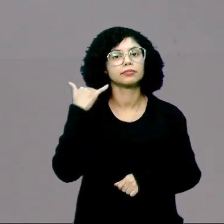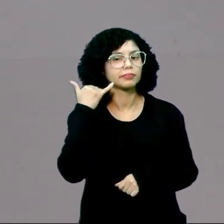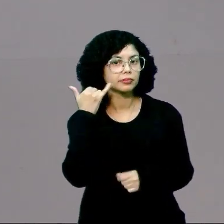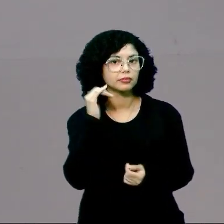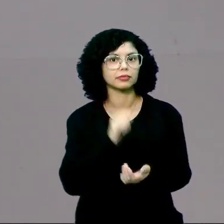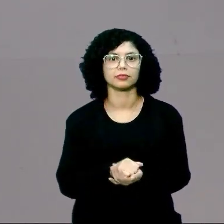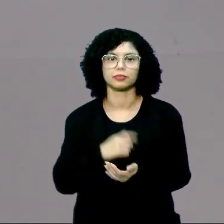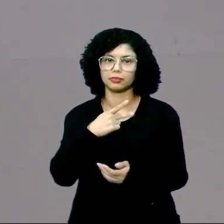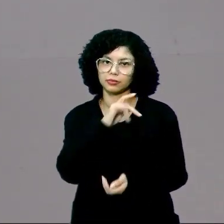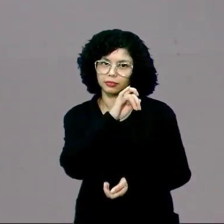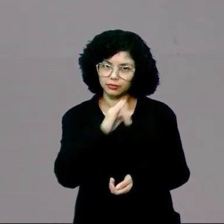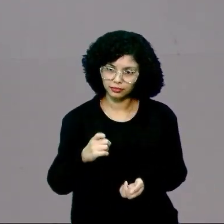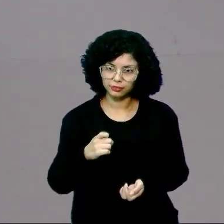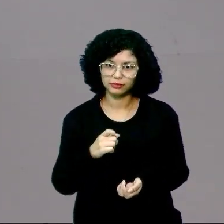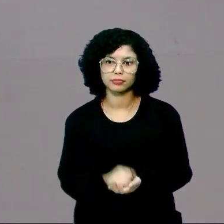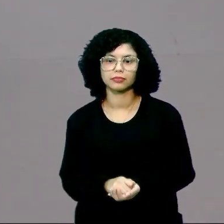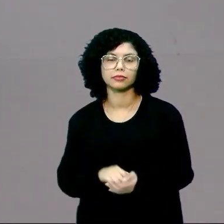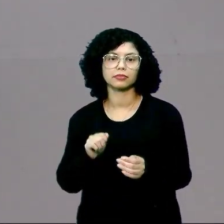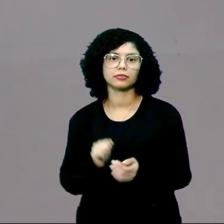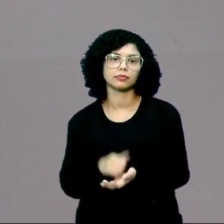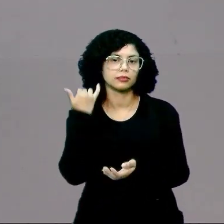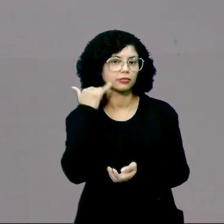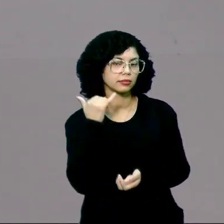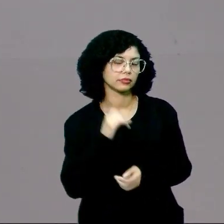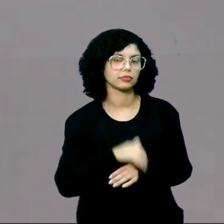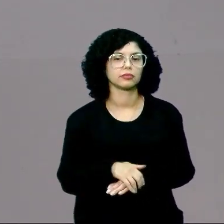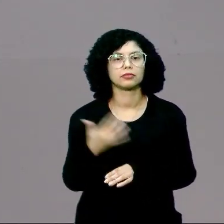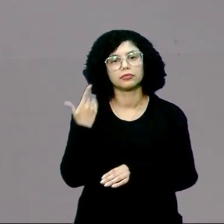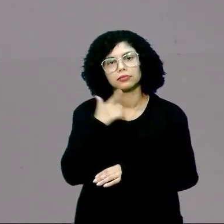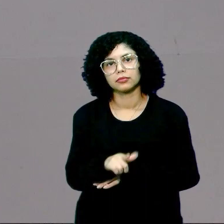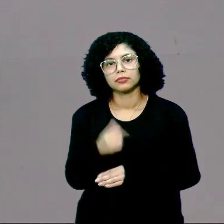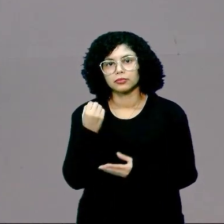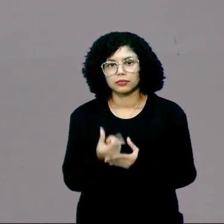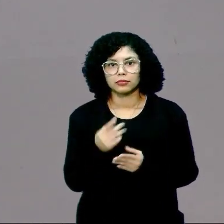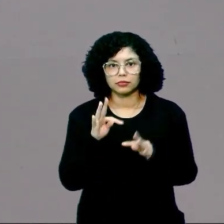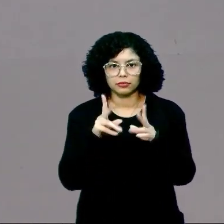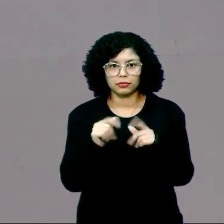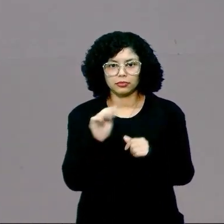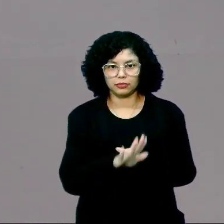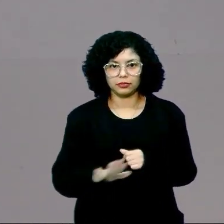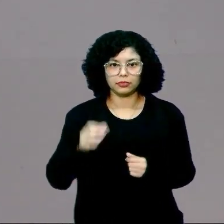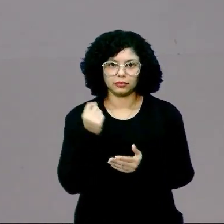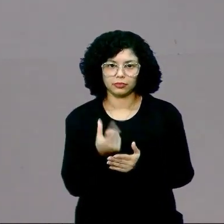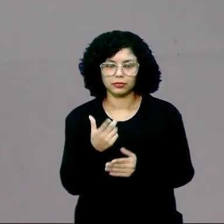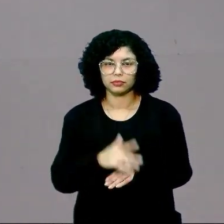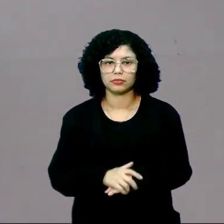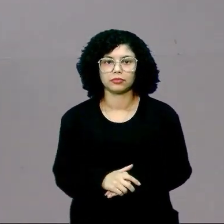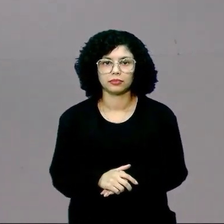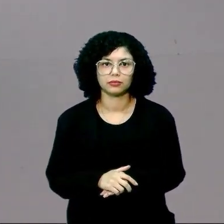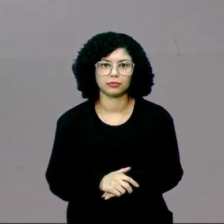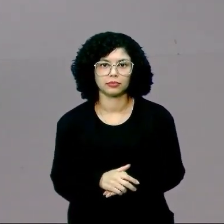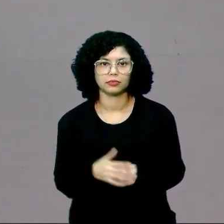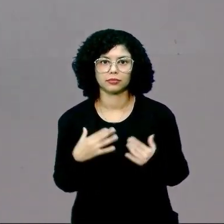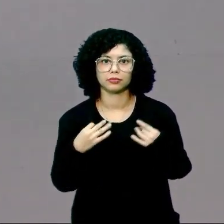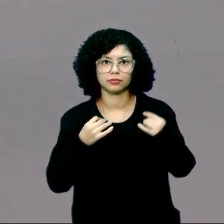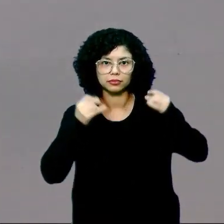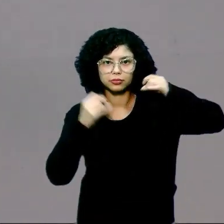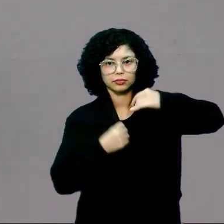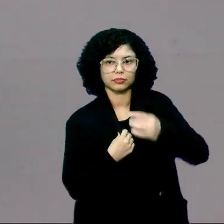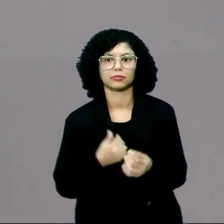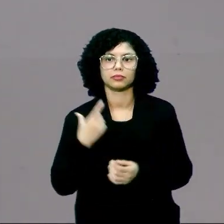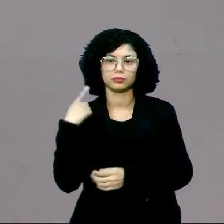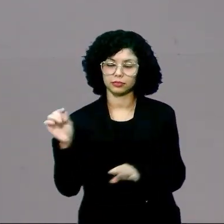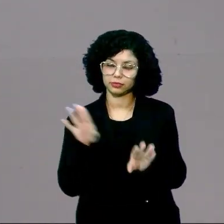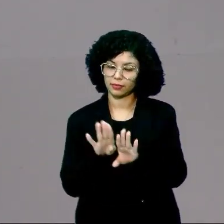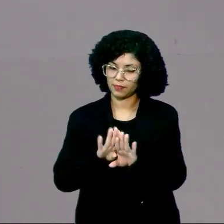celular, né, o Pix, né? Então, pelo celular você consegue pagar quase todas as contas, né? Quase as pessoas não vão mais ao caixa